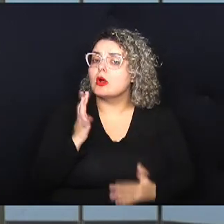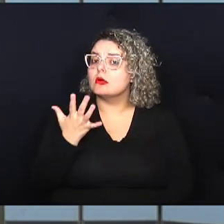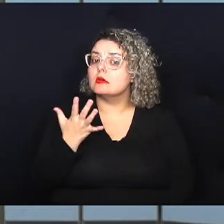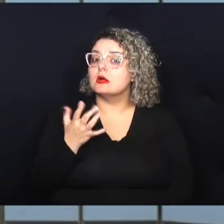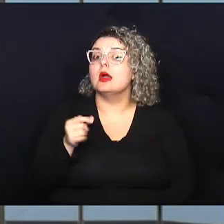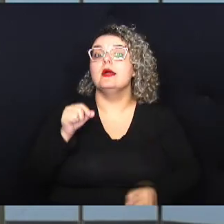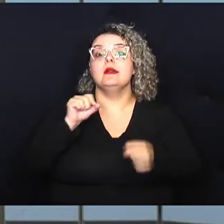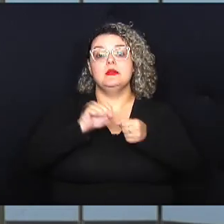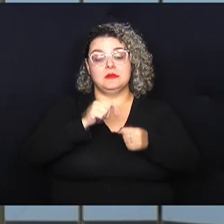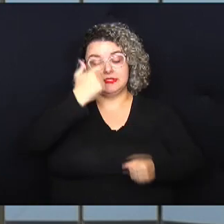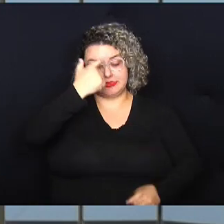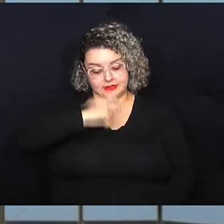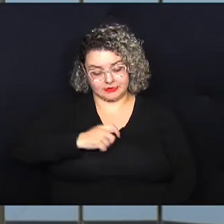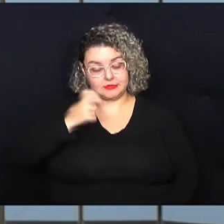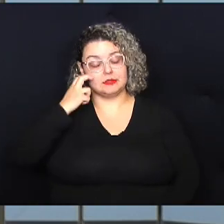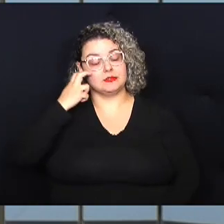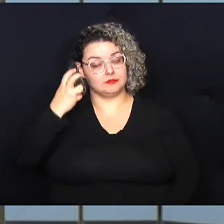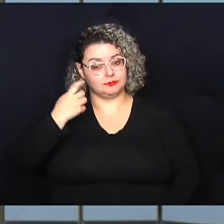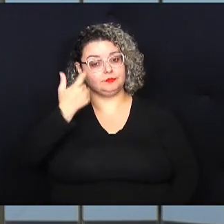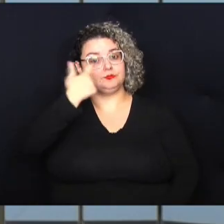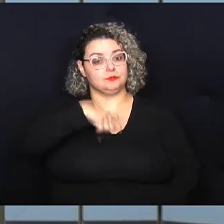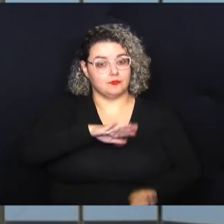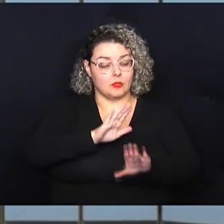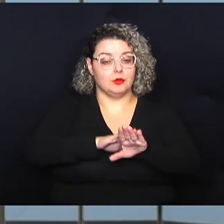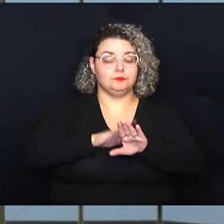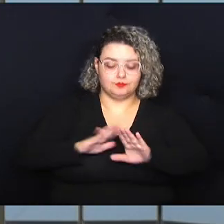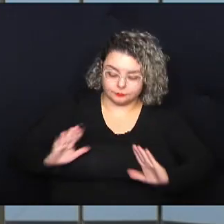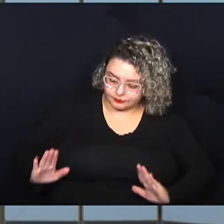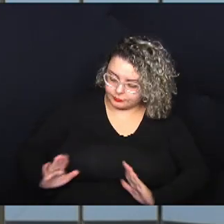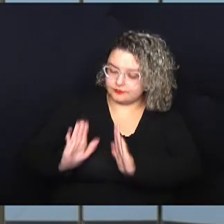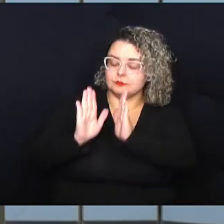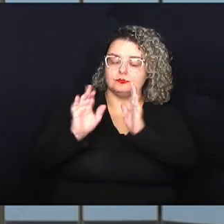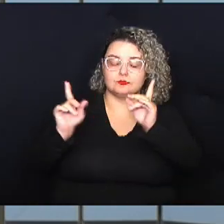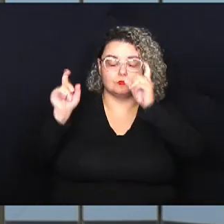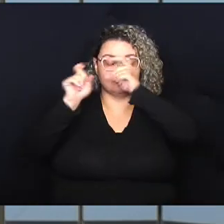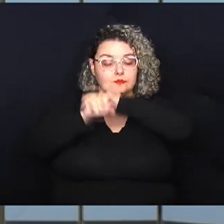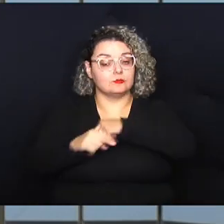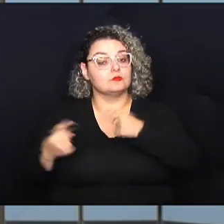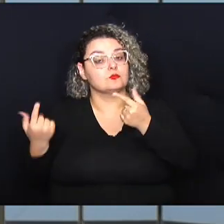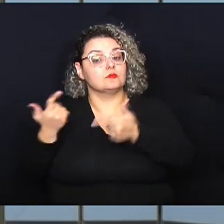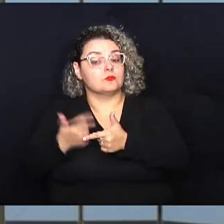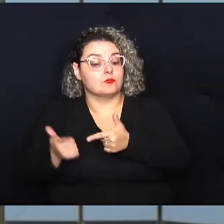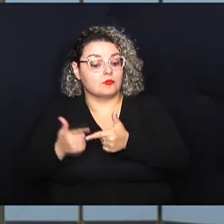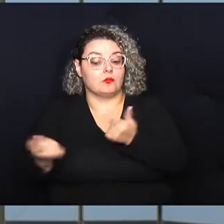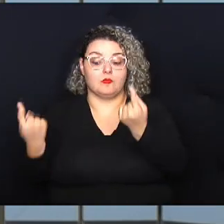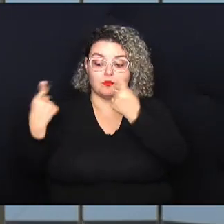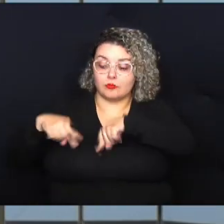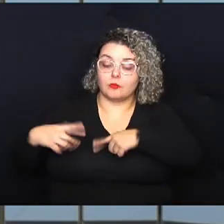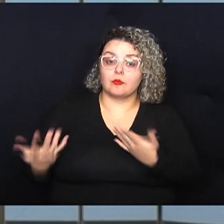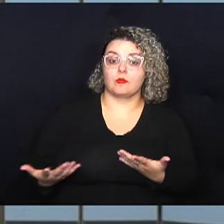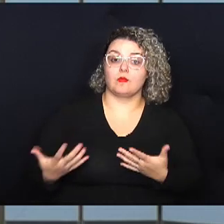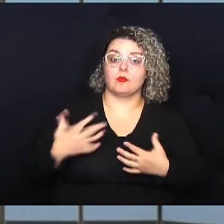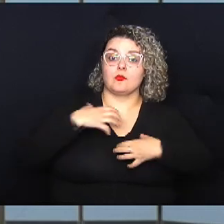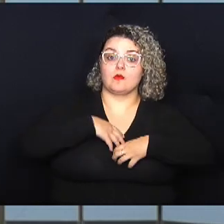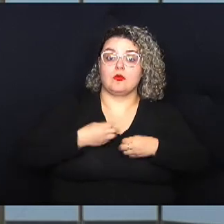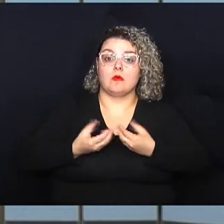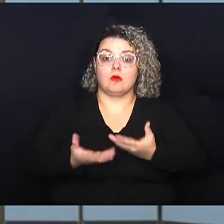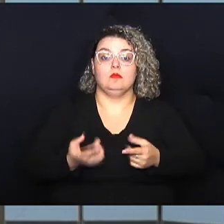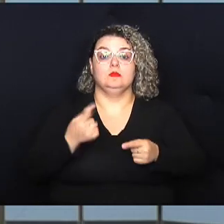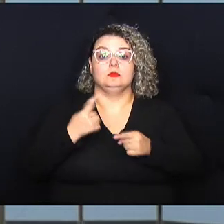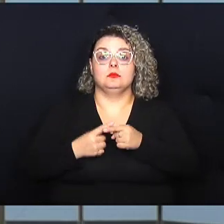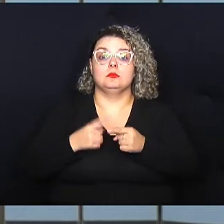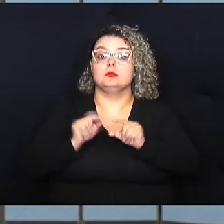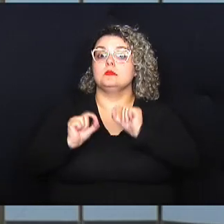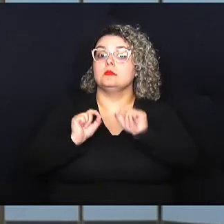possa agir perante os problemas, as emoções, né? Porque assim, Rúbia, o nosso cérebro, ele